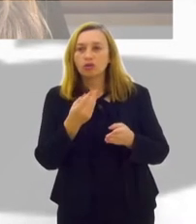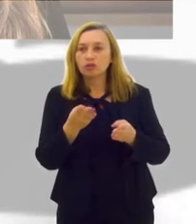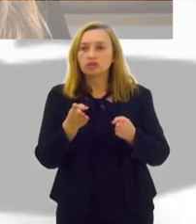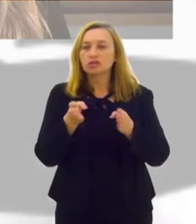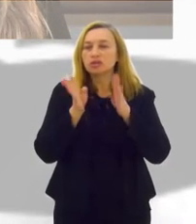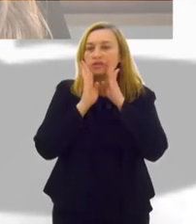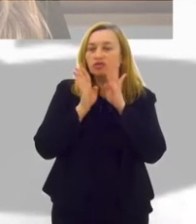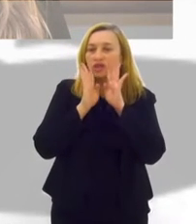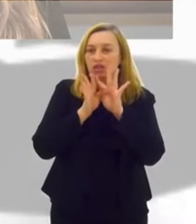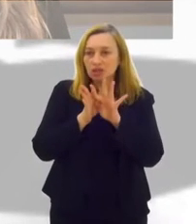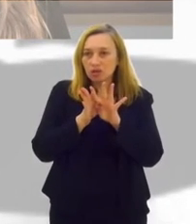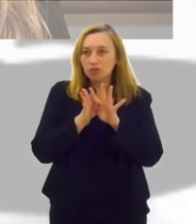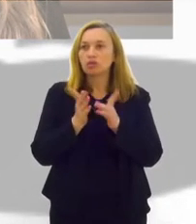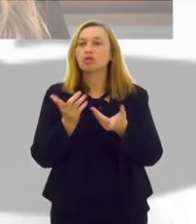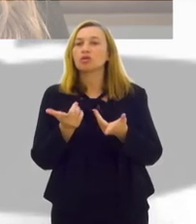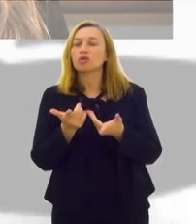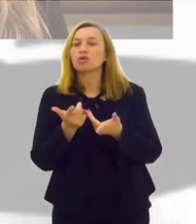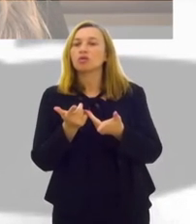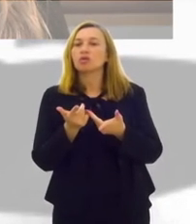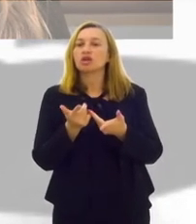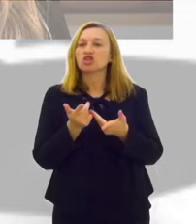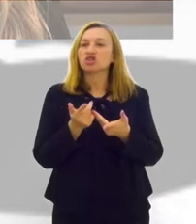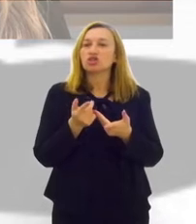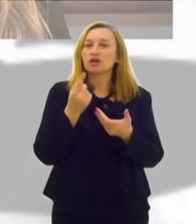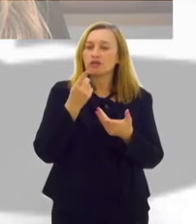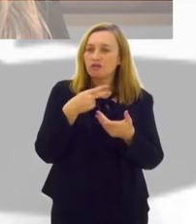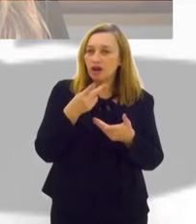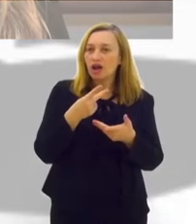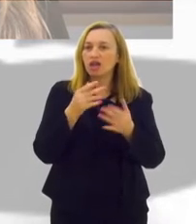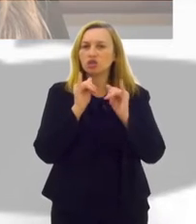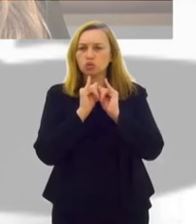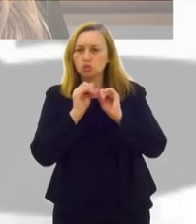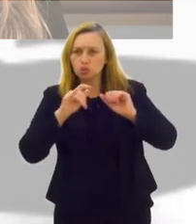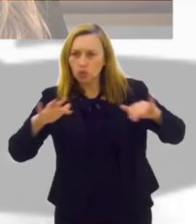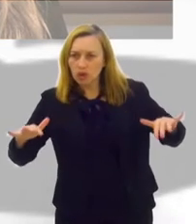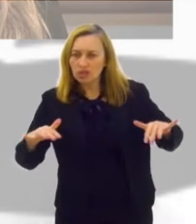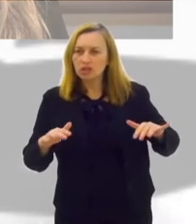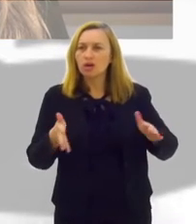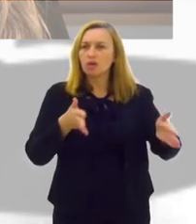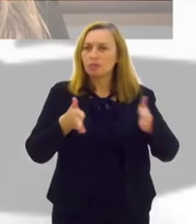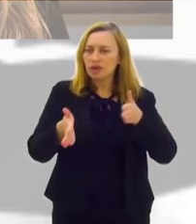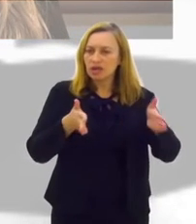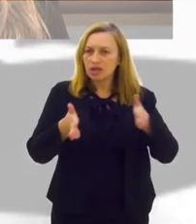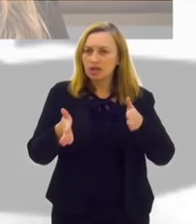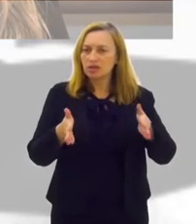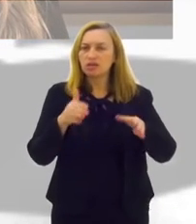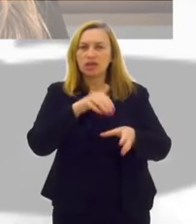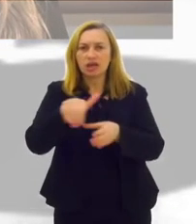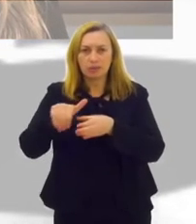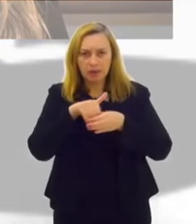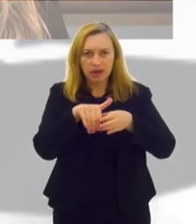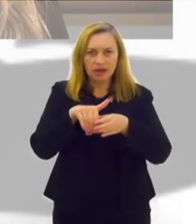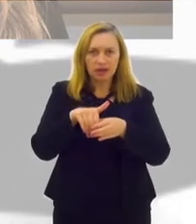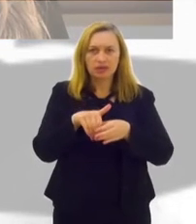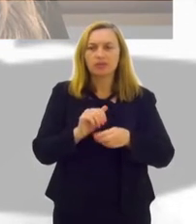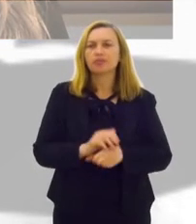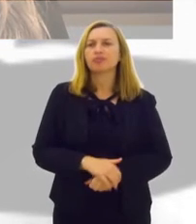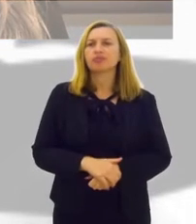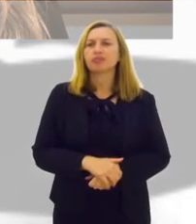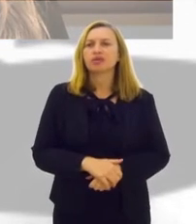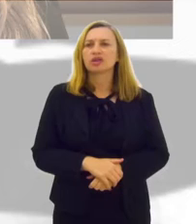news especificamente, né, quando a gente trata ali de divulgação durante o período de campanha